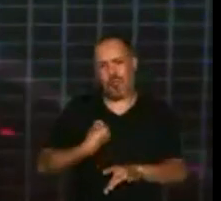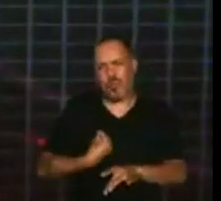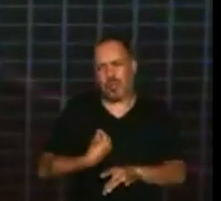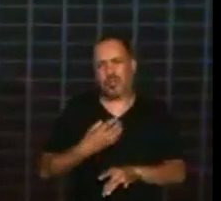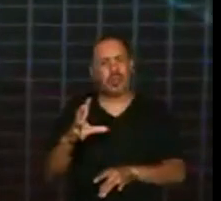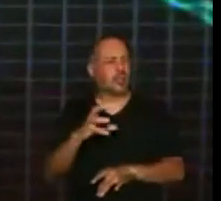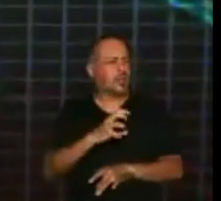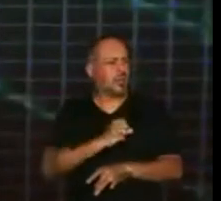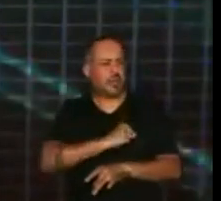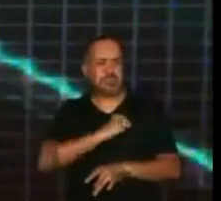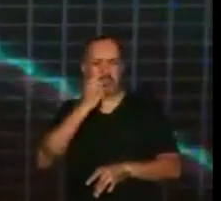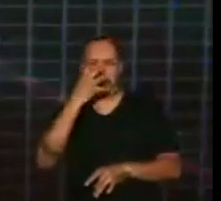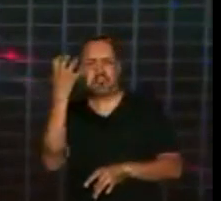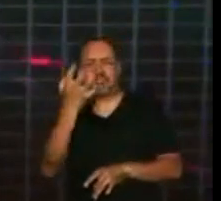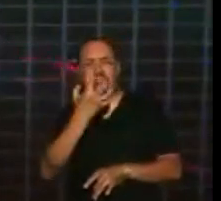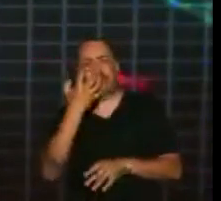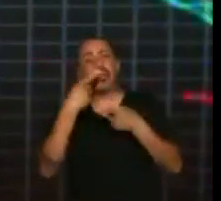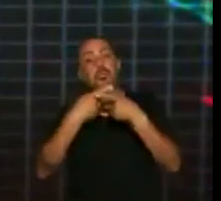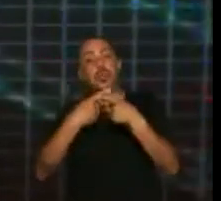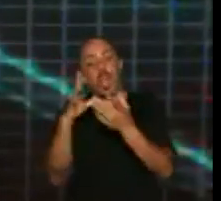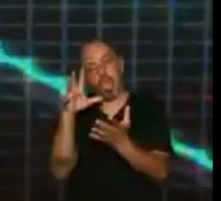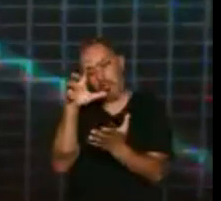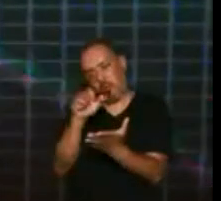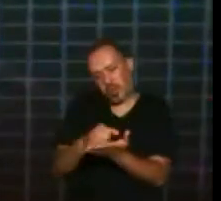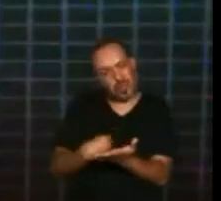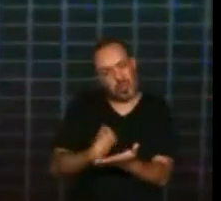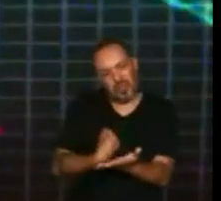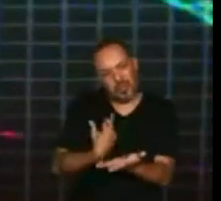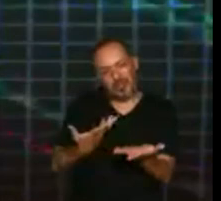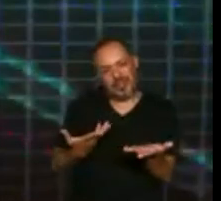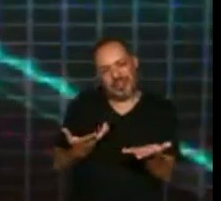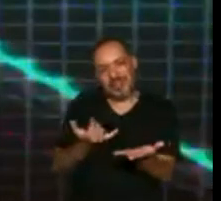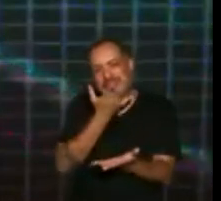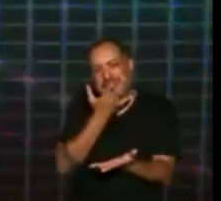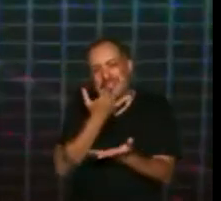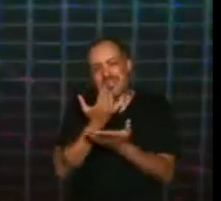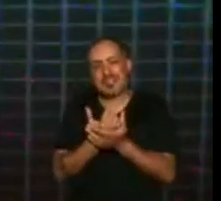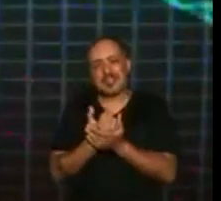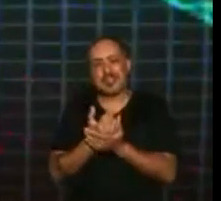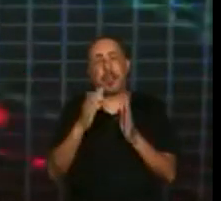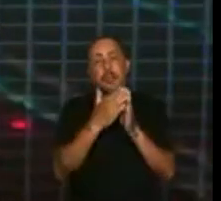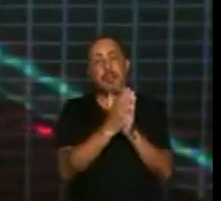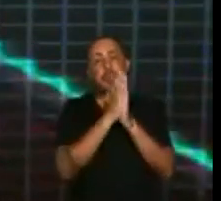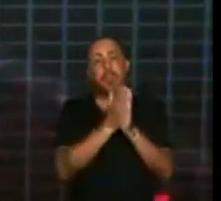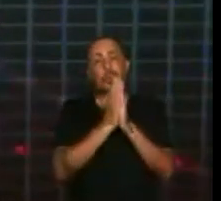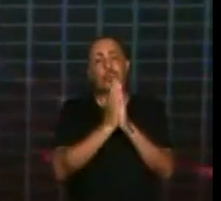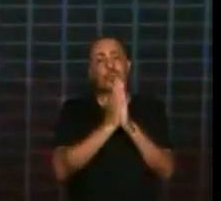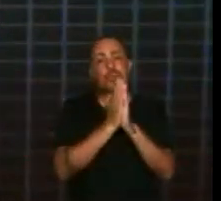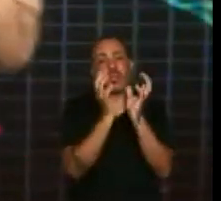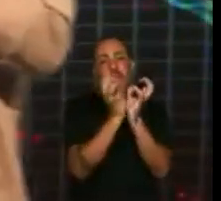eu já amo de paixão. Por quê? Porque me contrataram, então já ganharam minha simpatia. Vem aqui, por favor, a galera do